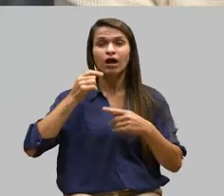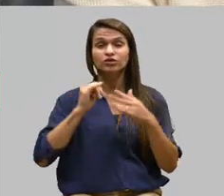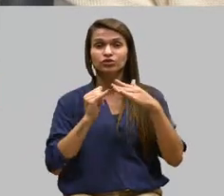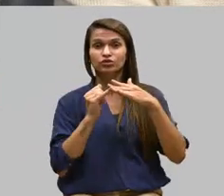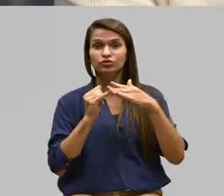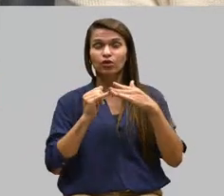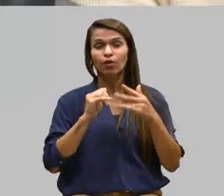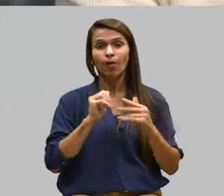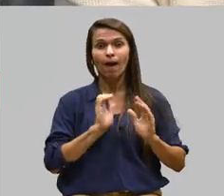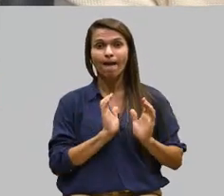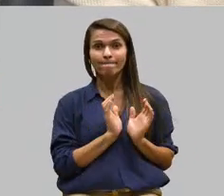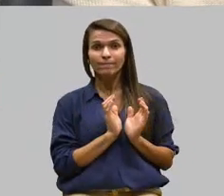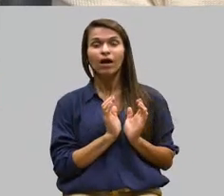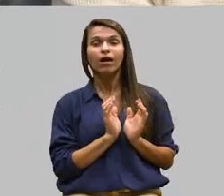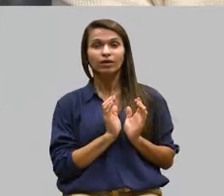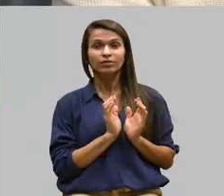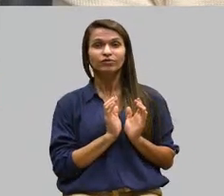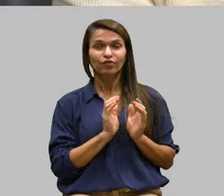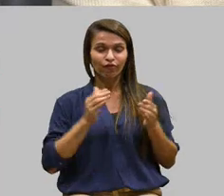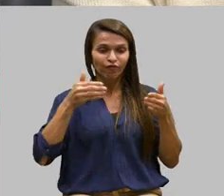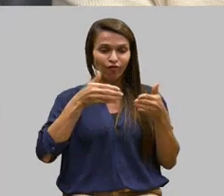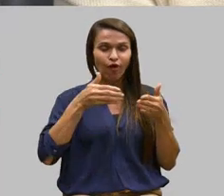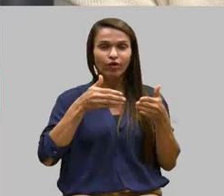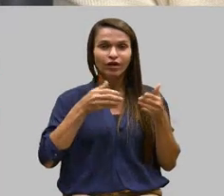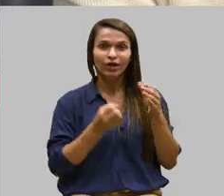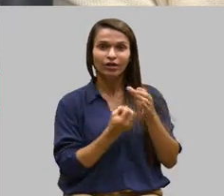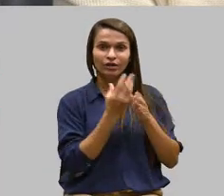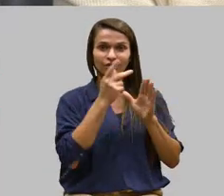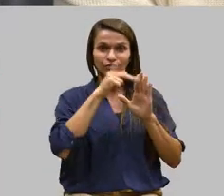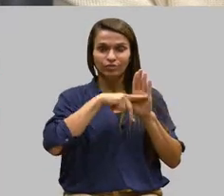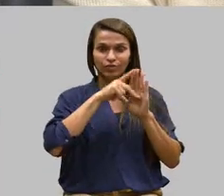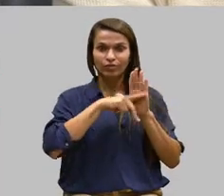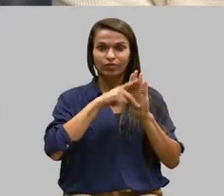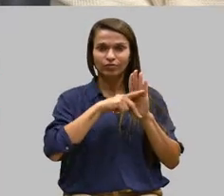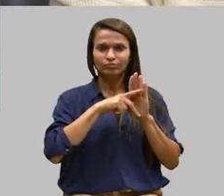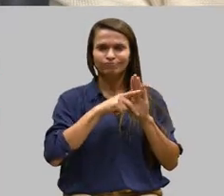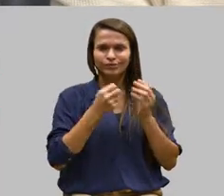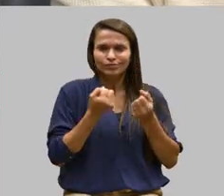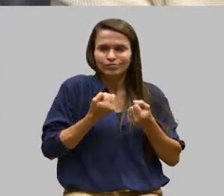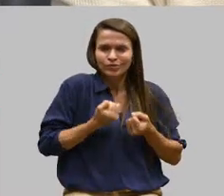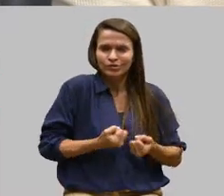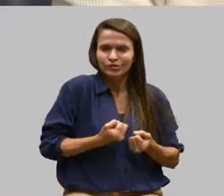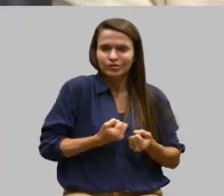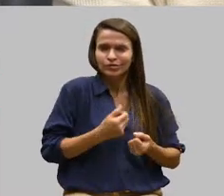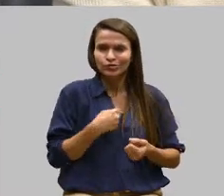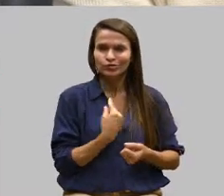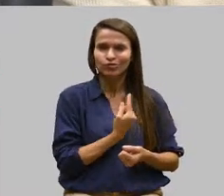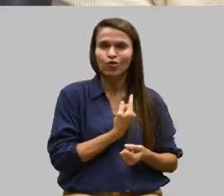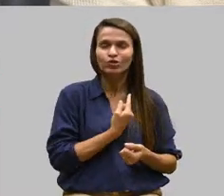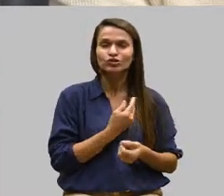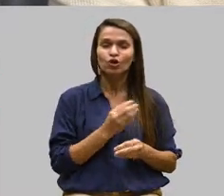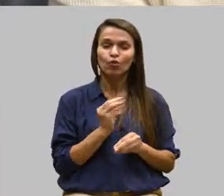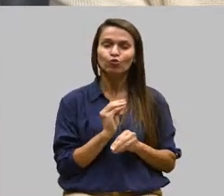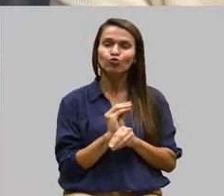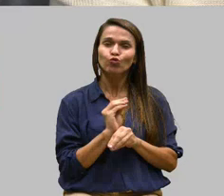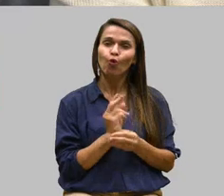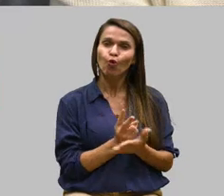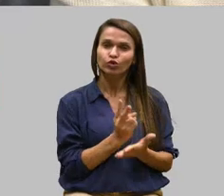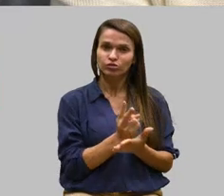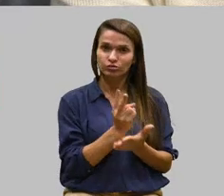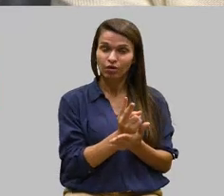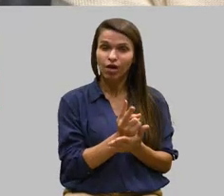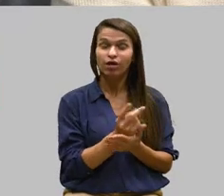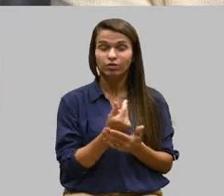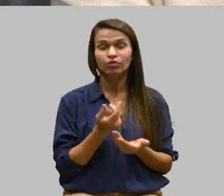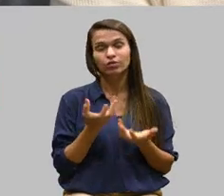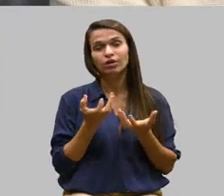pai por exemplo avançam na criação desse programa com a sobrecarga muito grande para nós em função da manutenção então eu gostaria de fazer